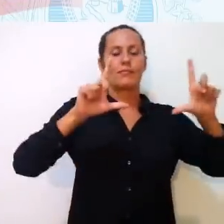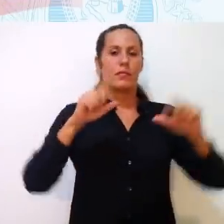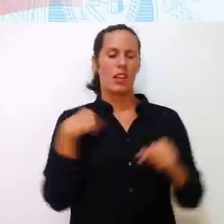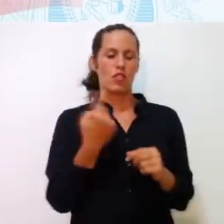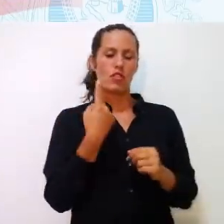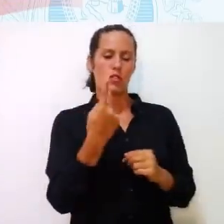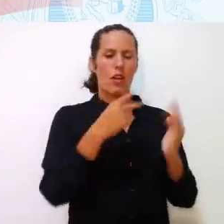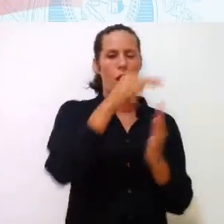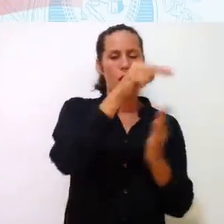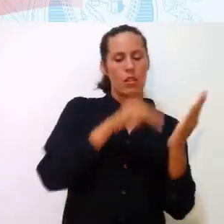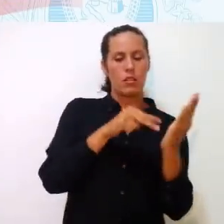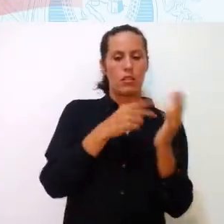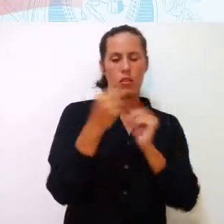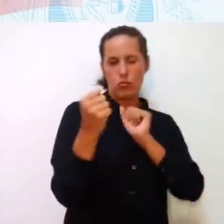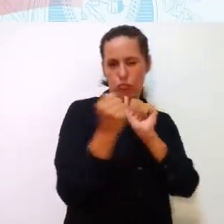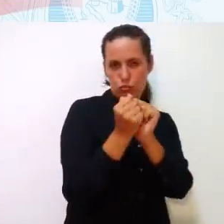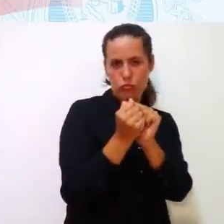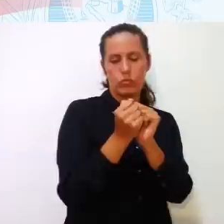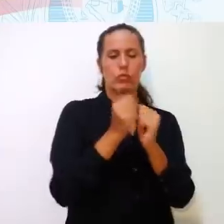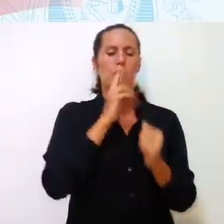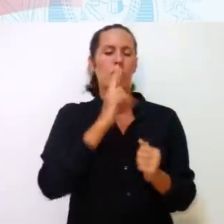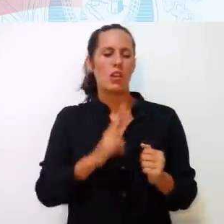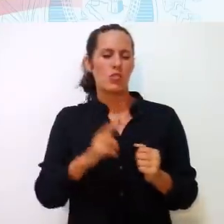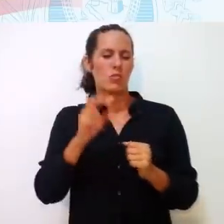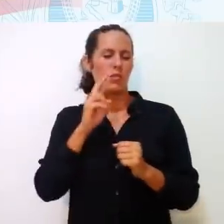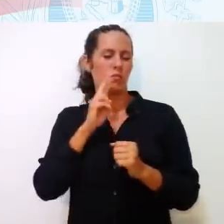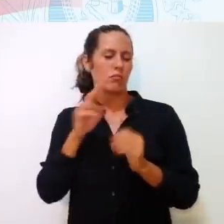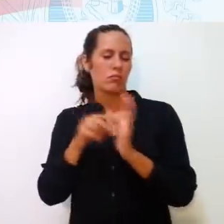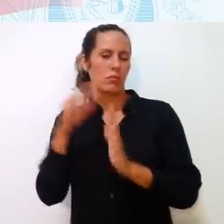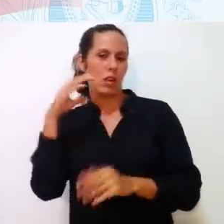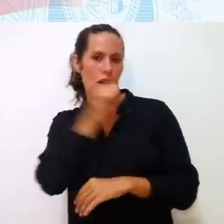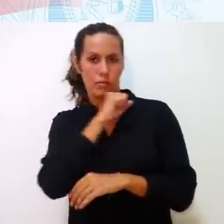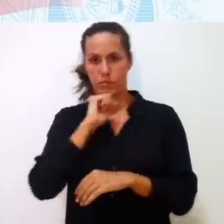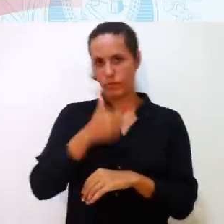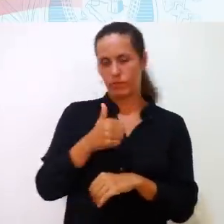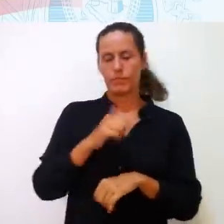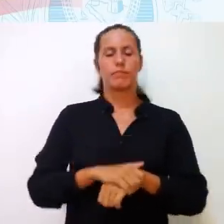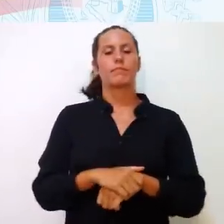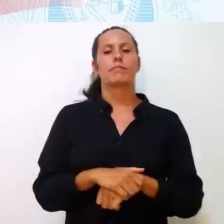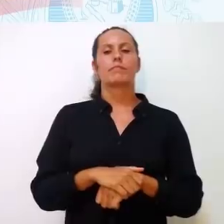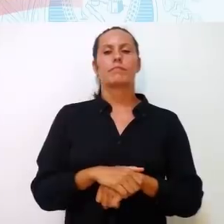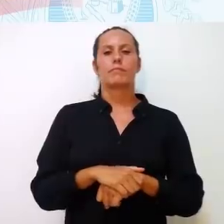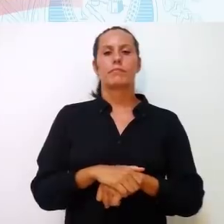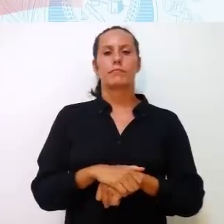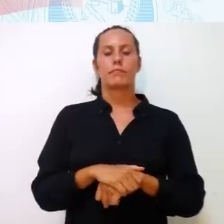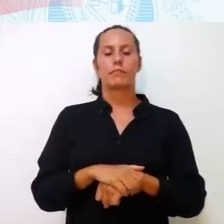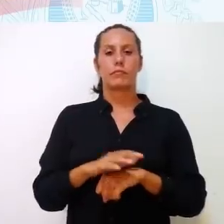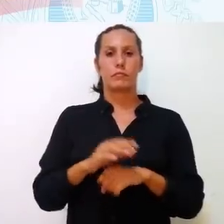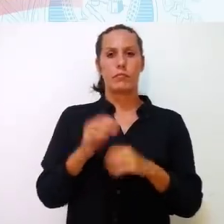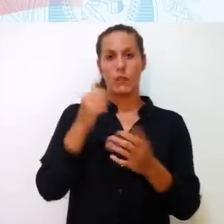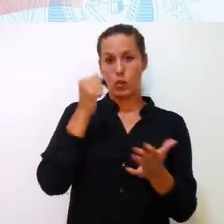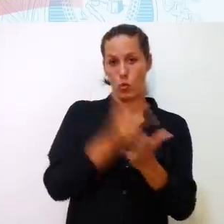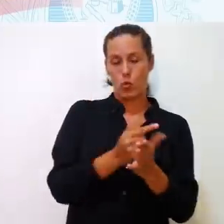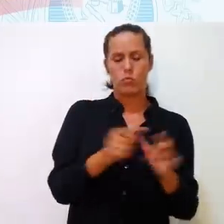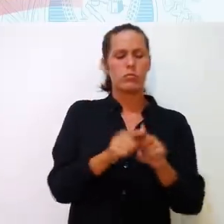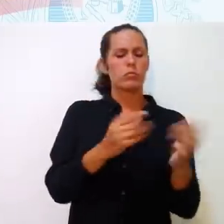vai aparecer para você agora na tela. A gente vai ler junto para responder a duas questões, coisa fácil, coisa rápida.